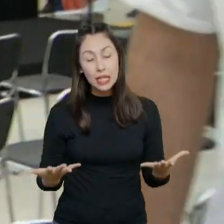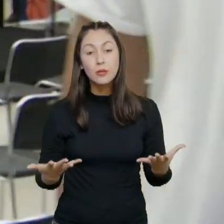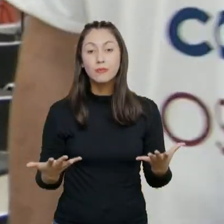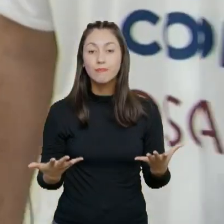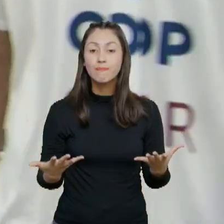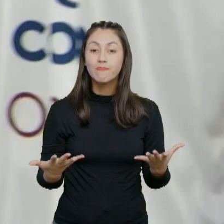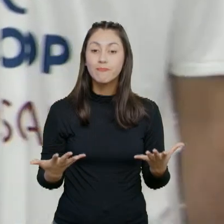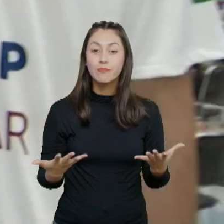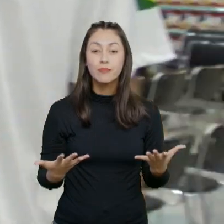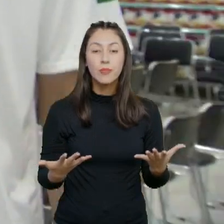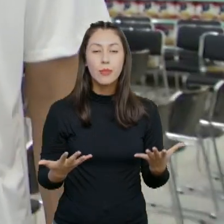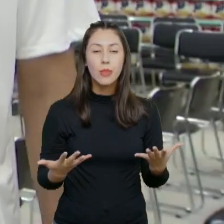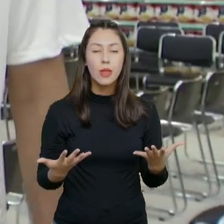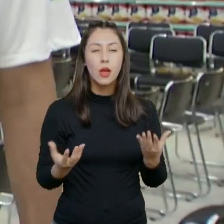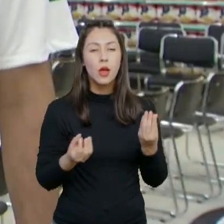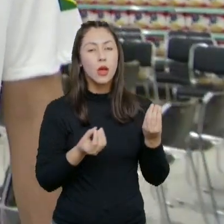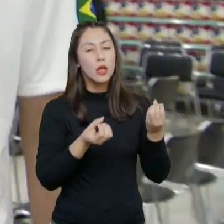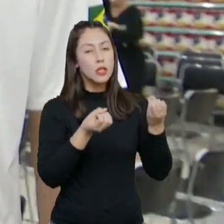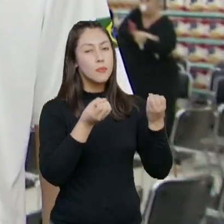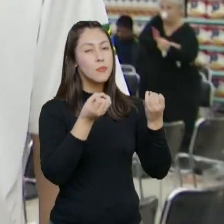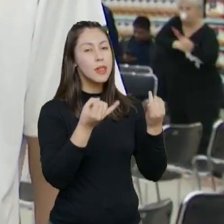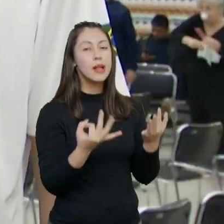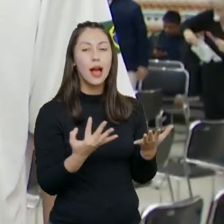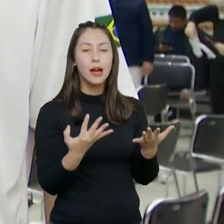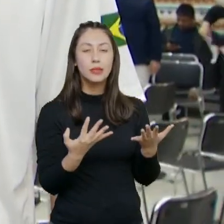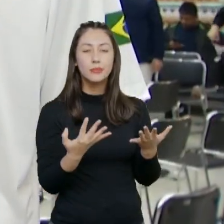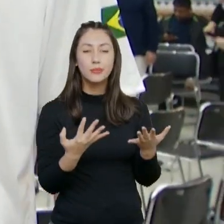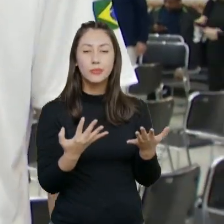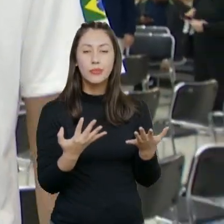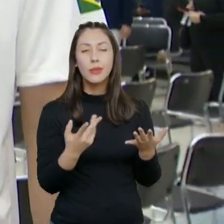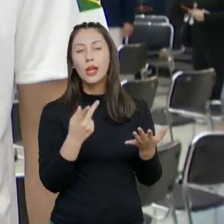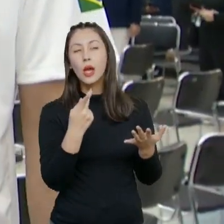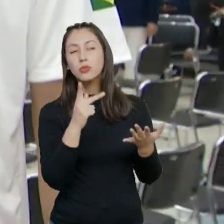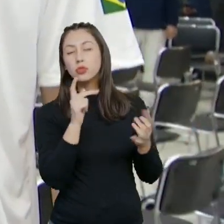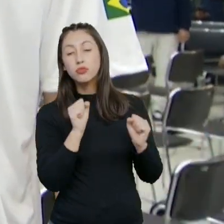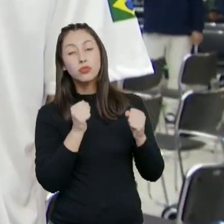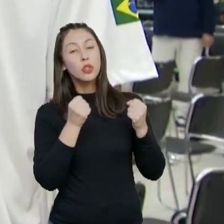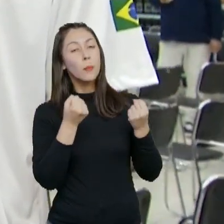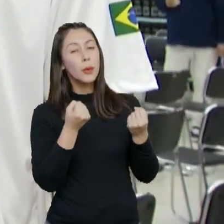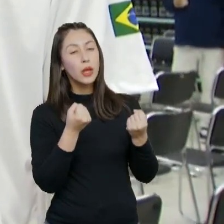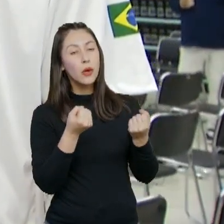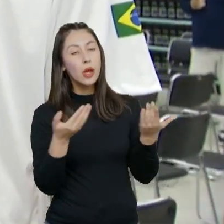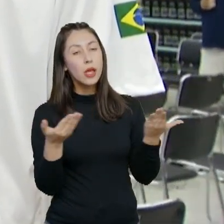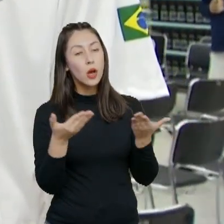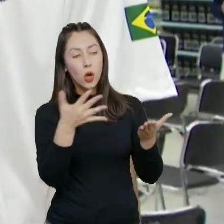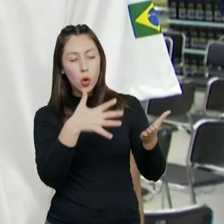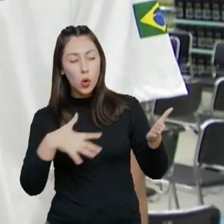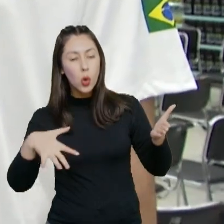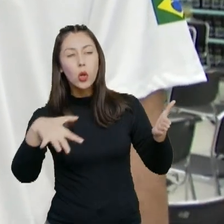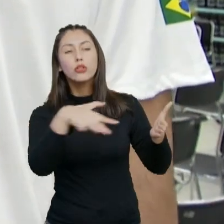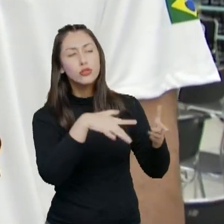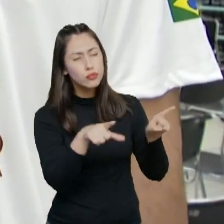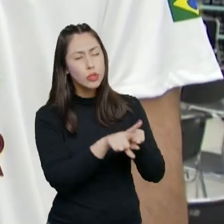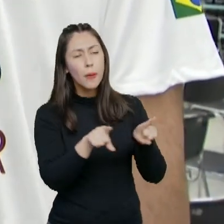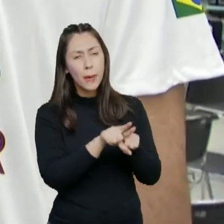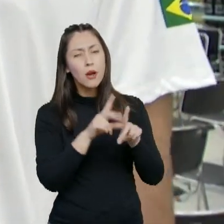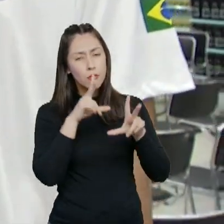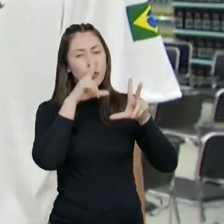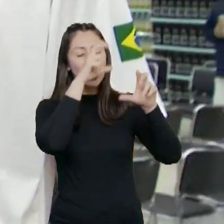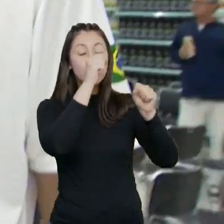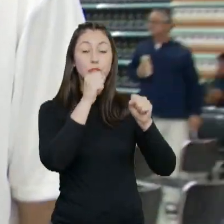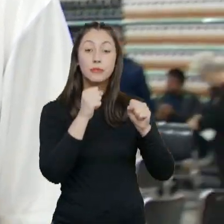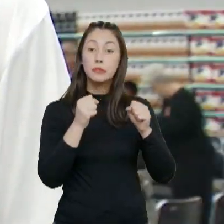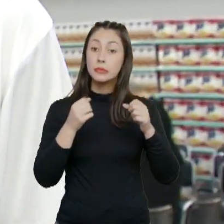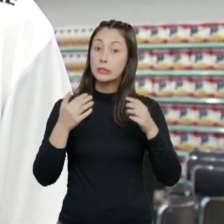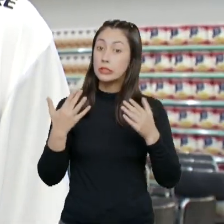Afonso, para a gente poder falar sobre o seu desempenho individual na primeira etapa e agora o coletivo do São José também é muito forte, né? Eu